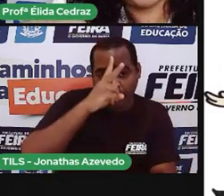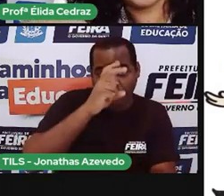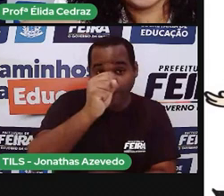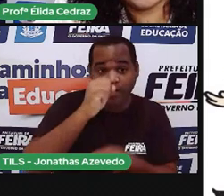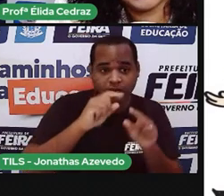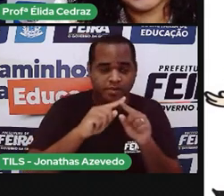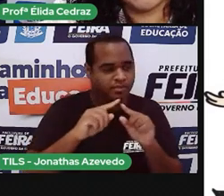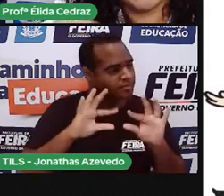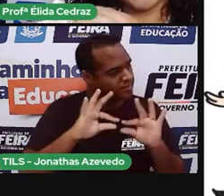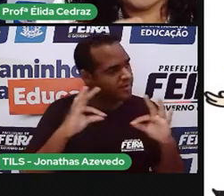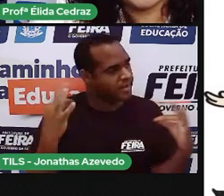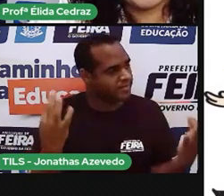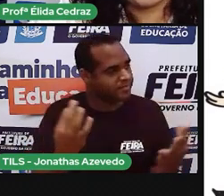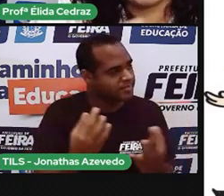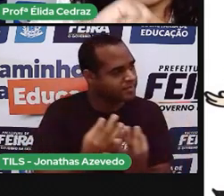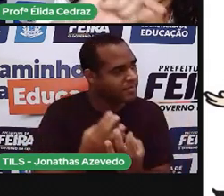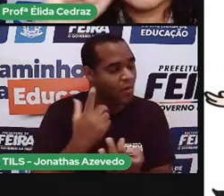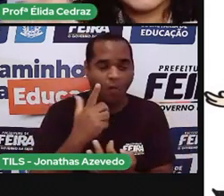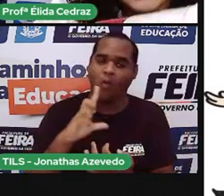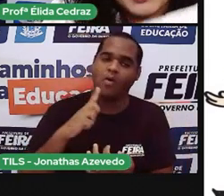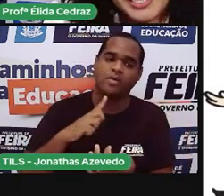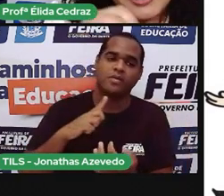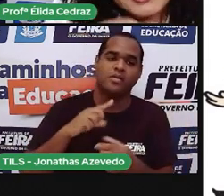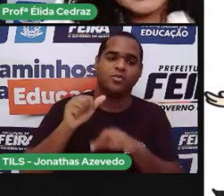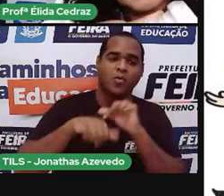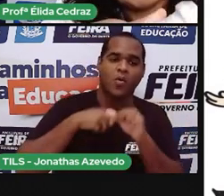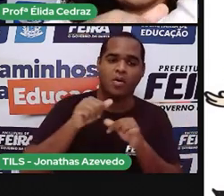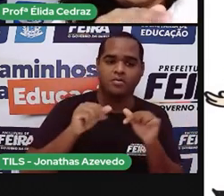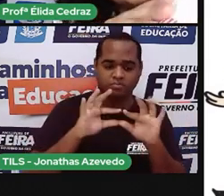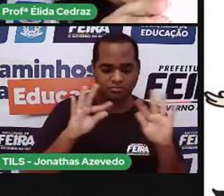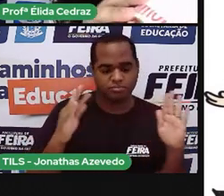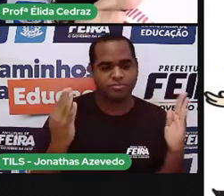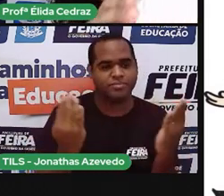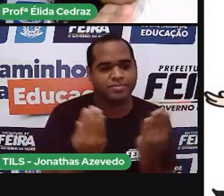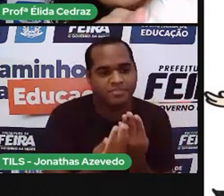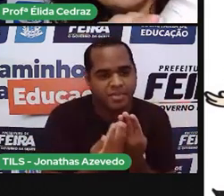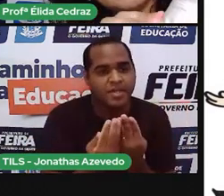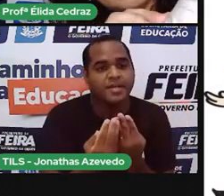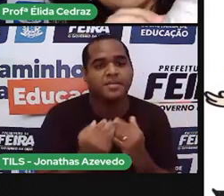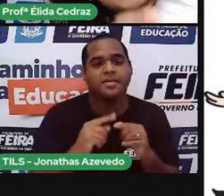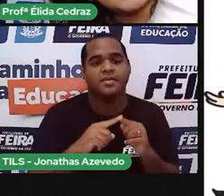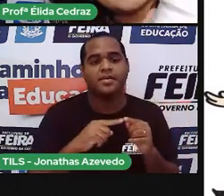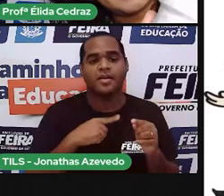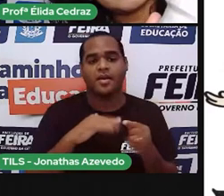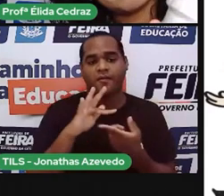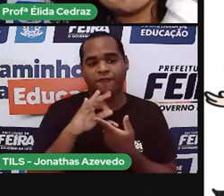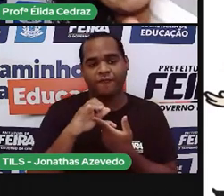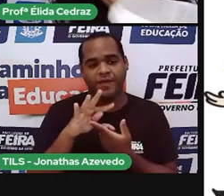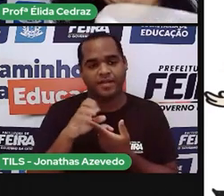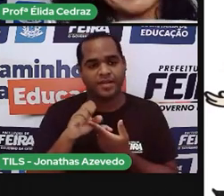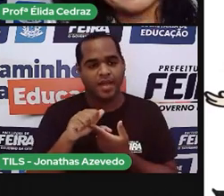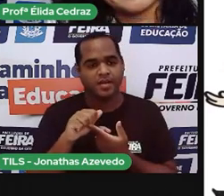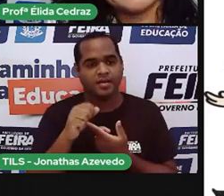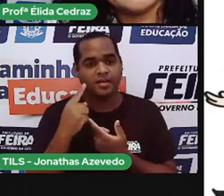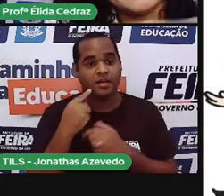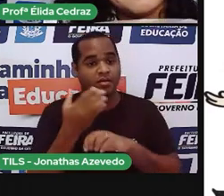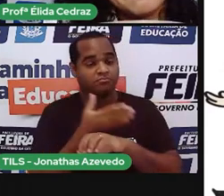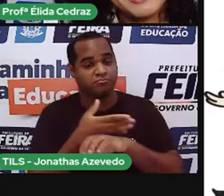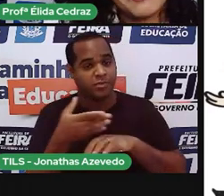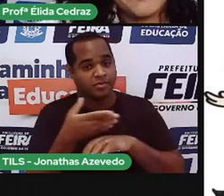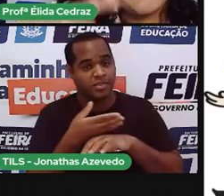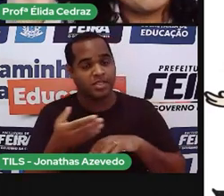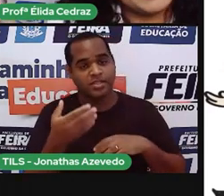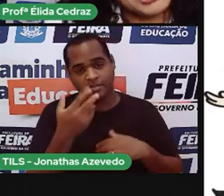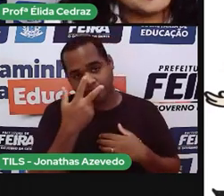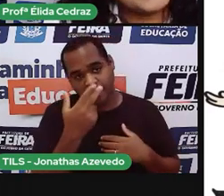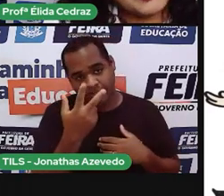Cortei o plástico que sobrou, passei durex e prendi com essa fita aqui que eu tinha em casa, uma fita branca,